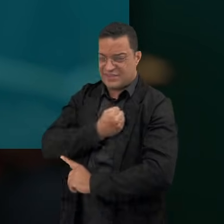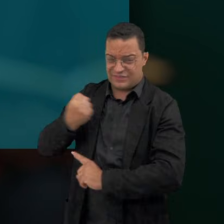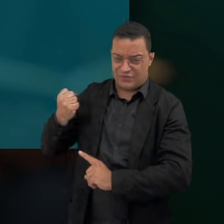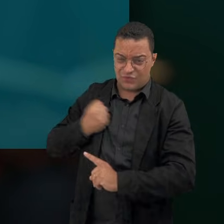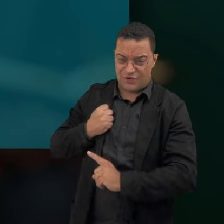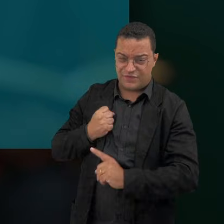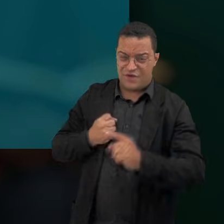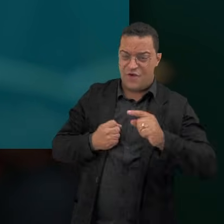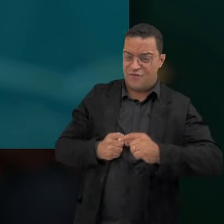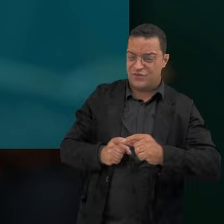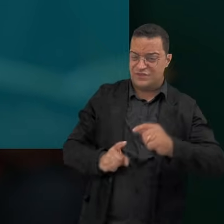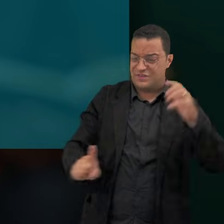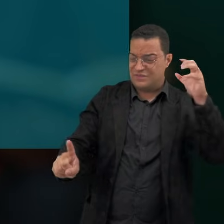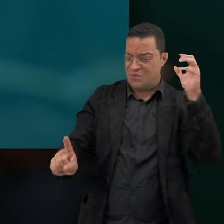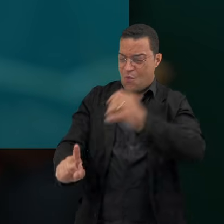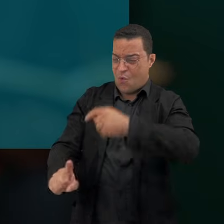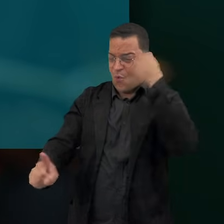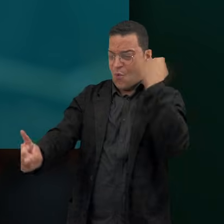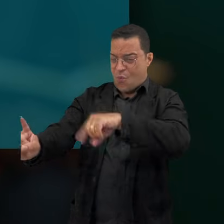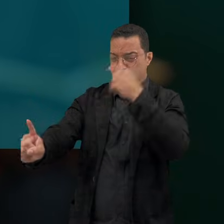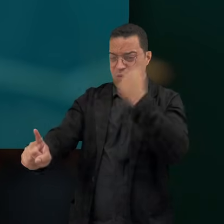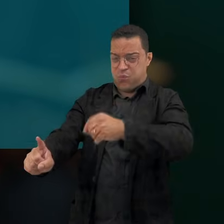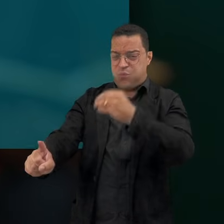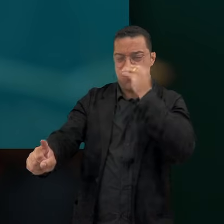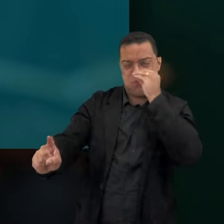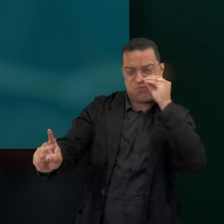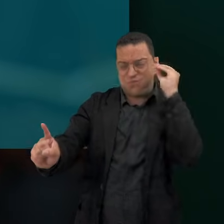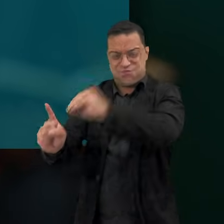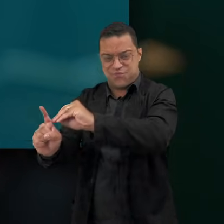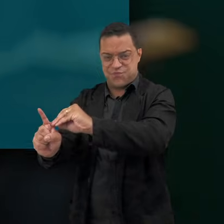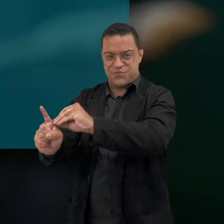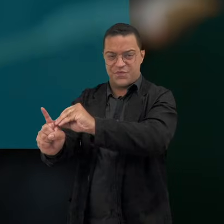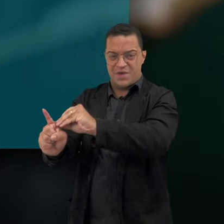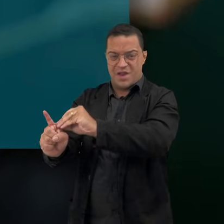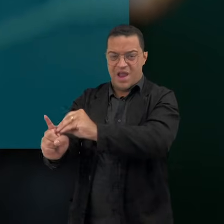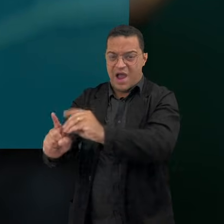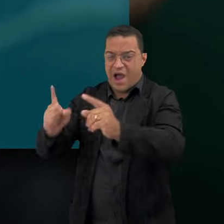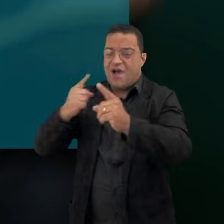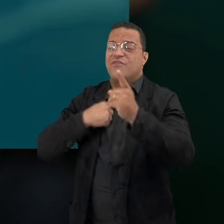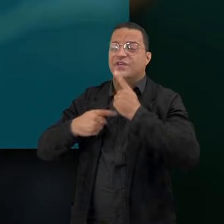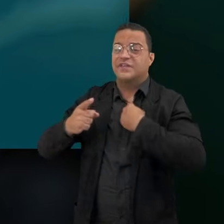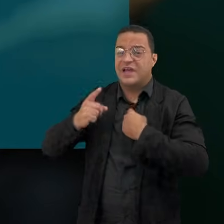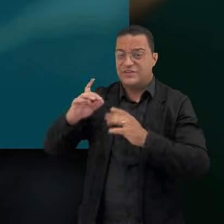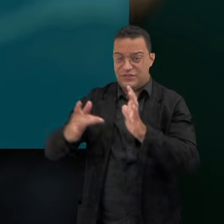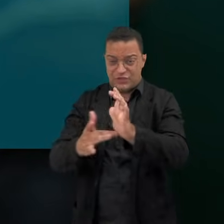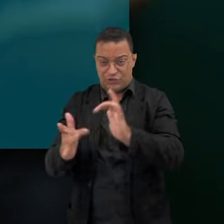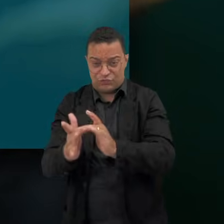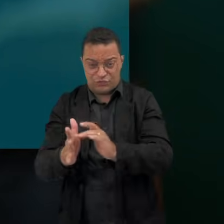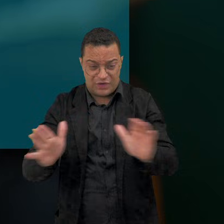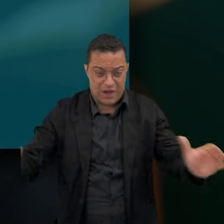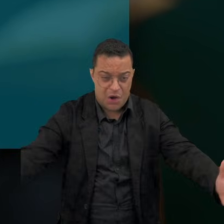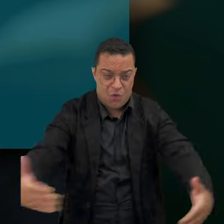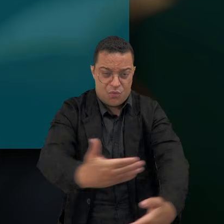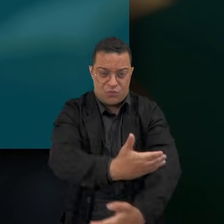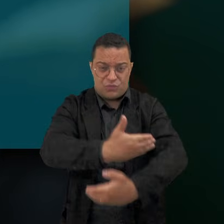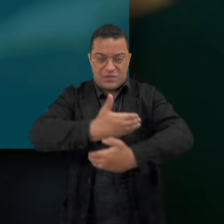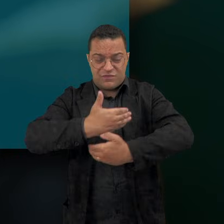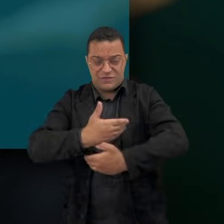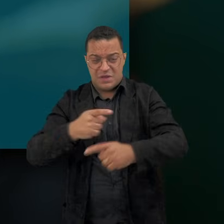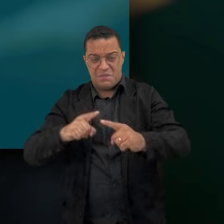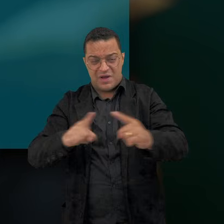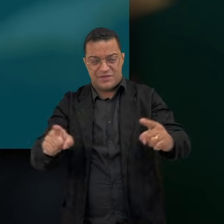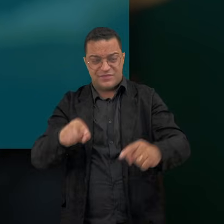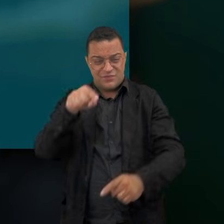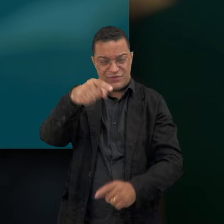galinha ajunta os seus pintos debaixo das asas, e tu não quiseste. Então o objetivo do Senhor Jesus era proteger, abençoar, salvar o povo de